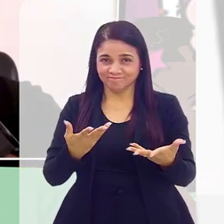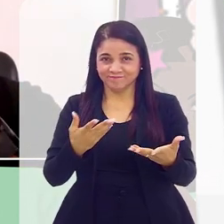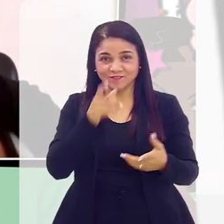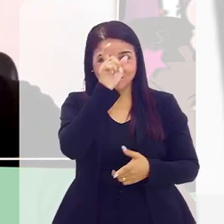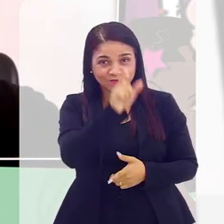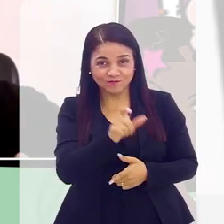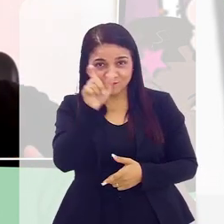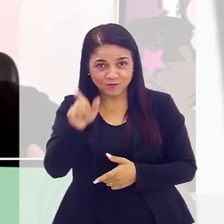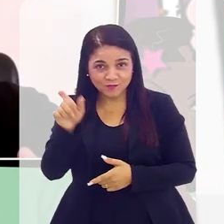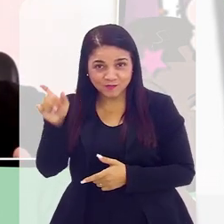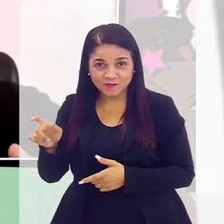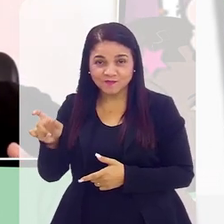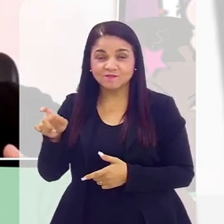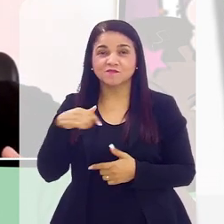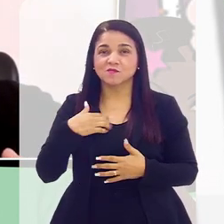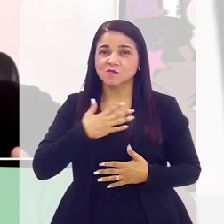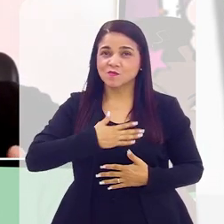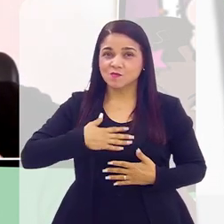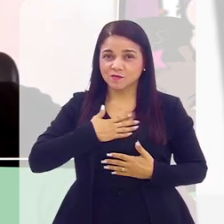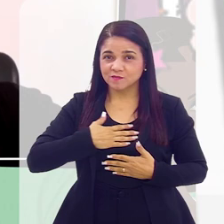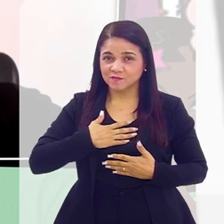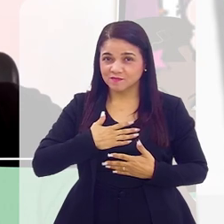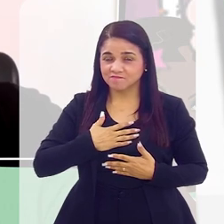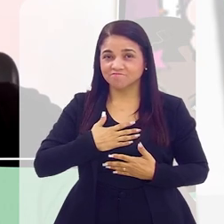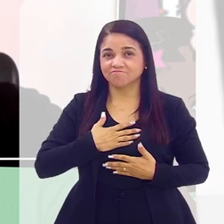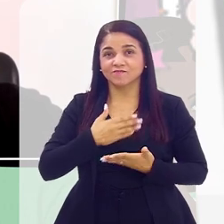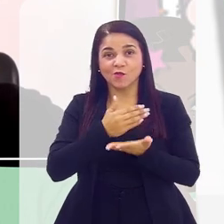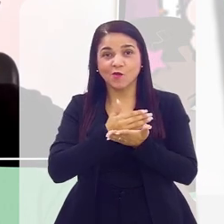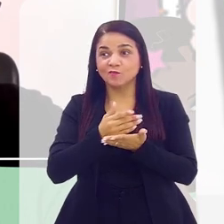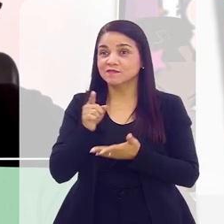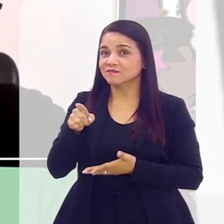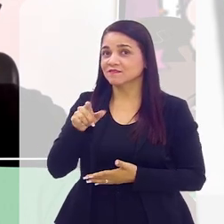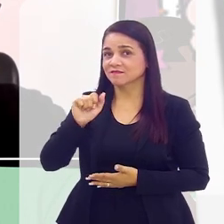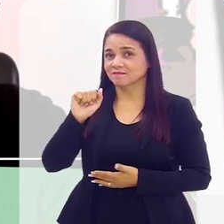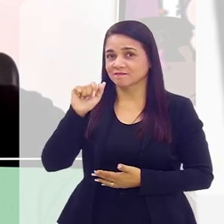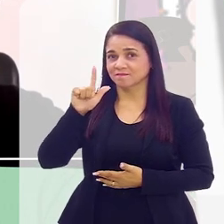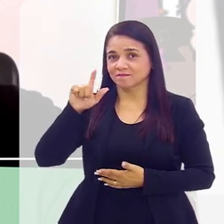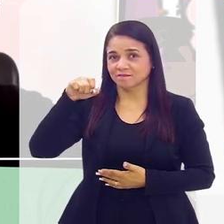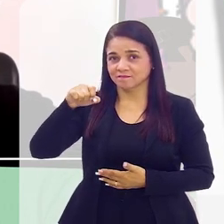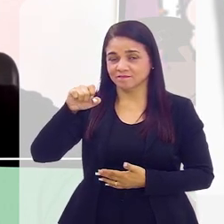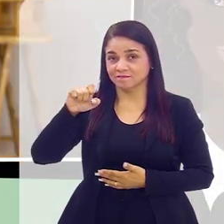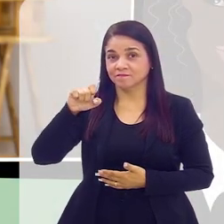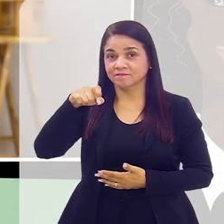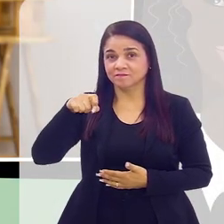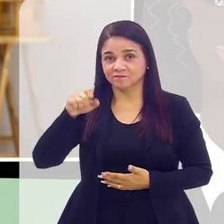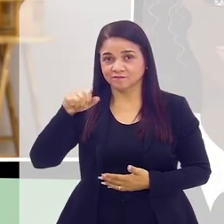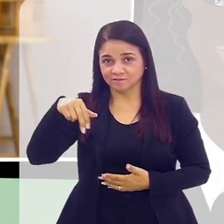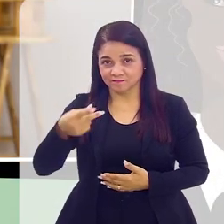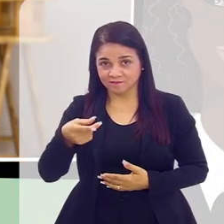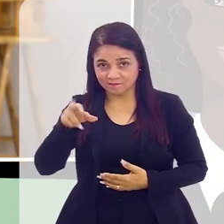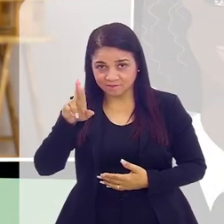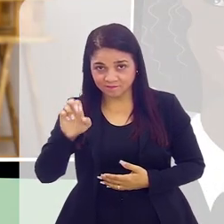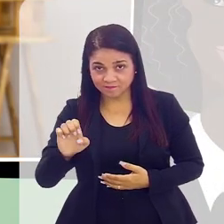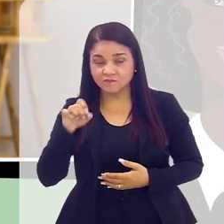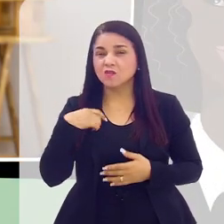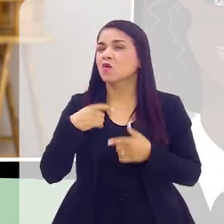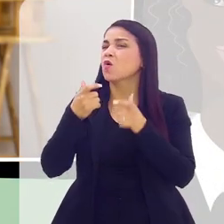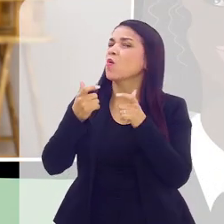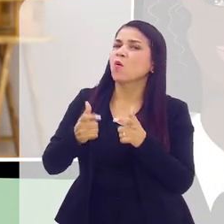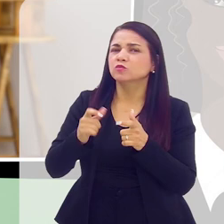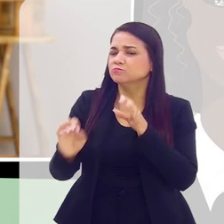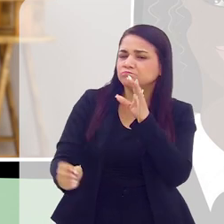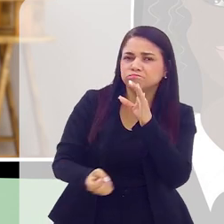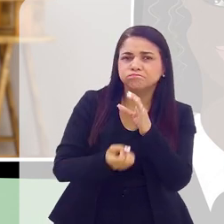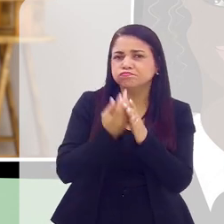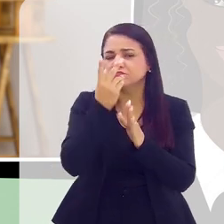lugar do outro. Então, eu gostaria primeiramente de começar com você, Alexandre. Explica para a gente